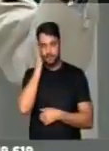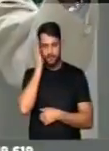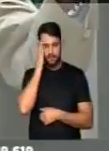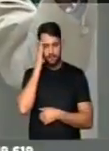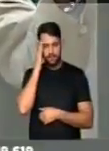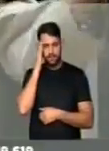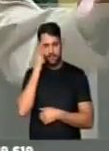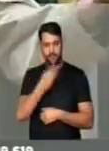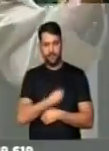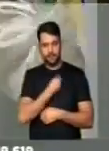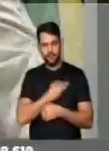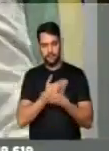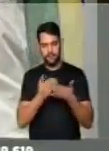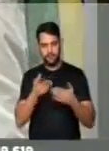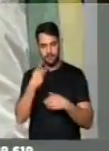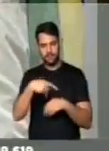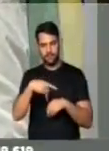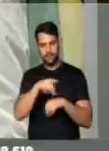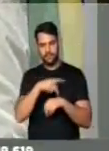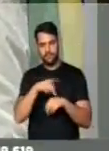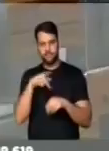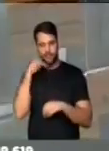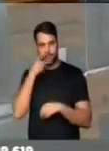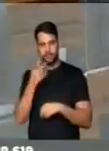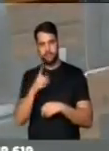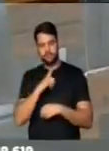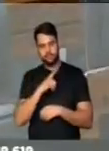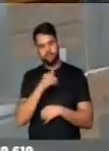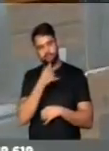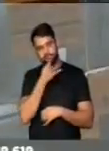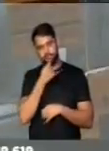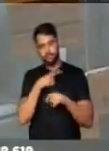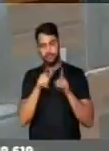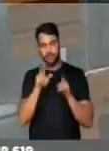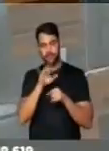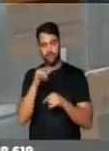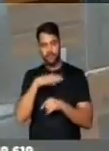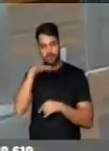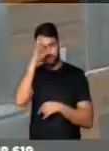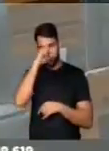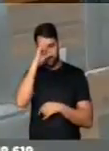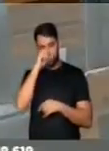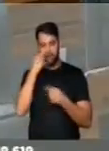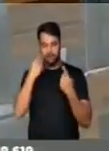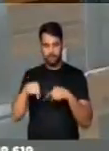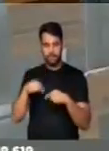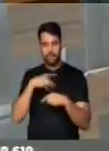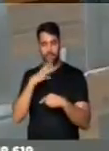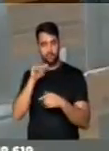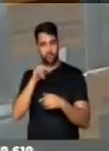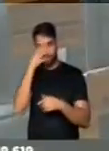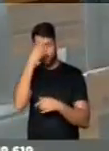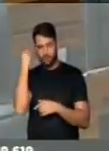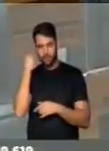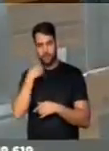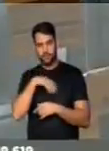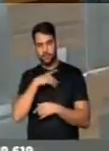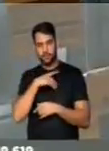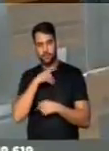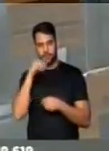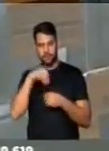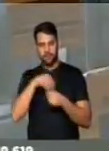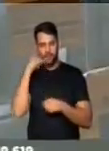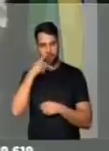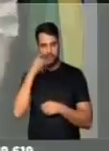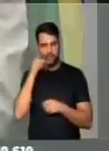foi o destino que o seu partido quis. Mas vai aprender a oposição. E não se esqueça, para a